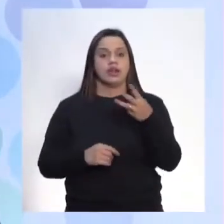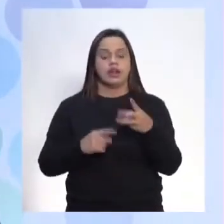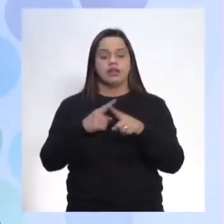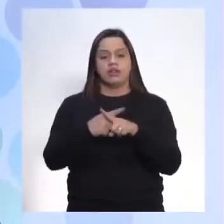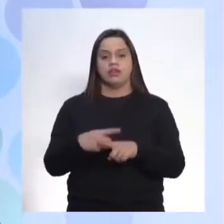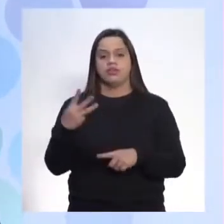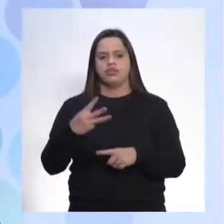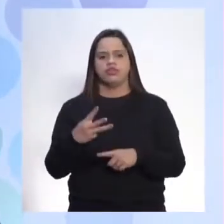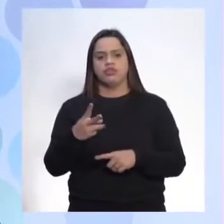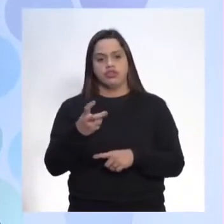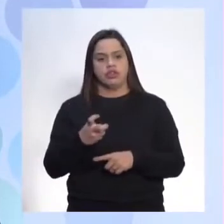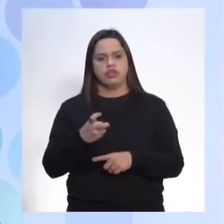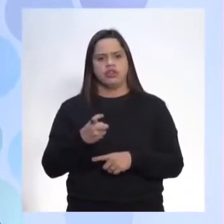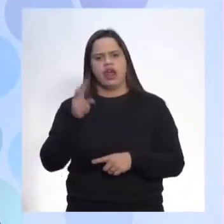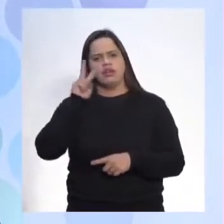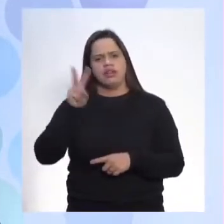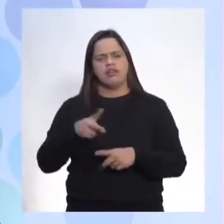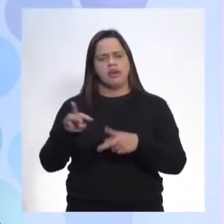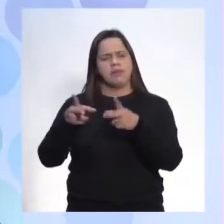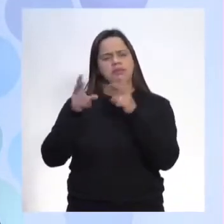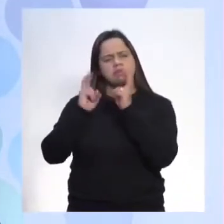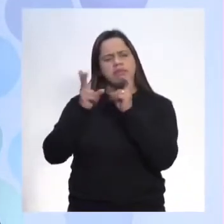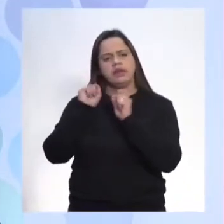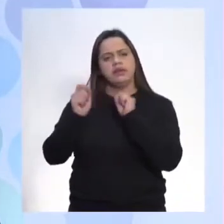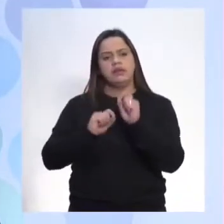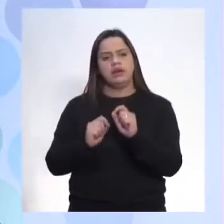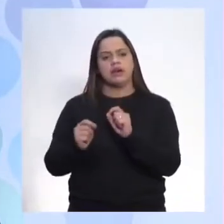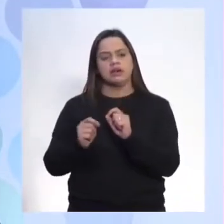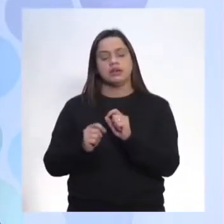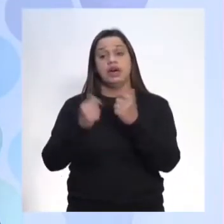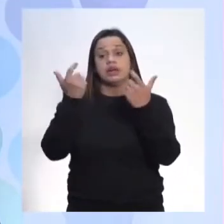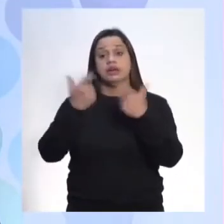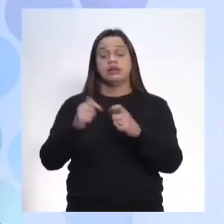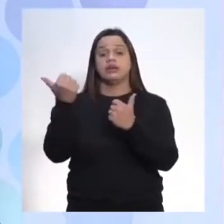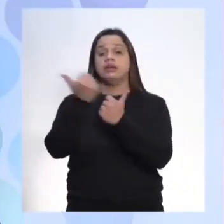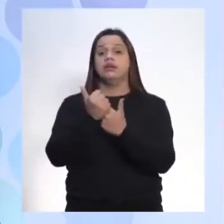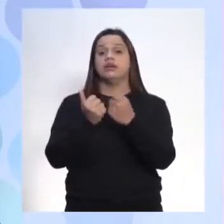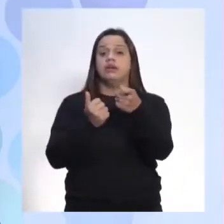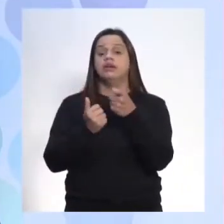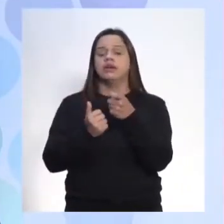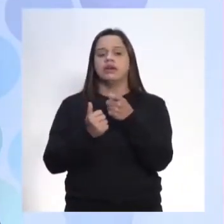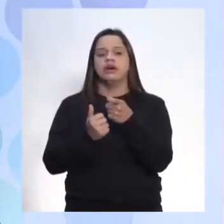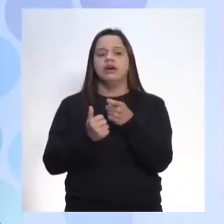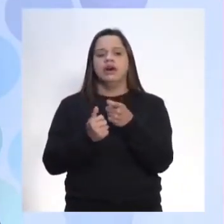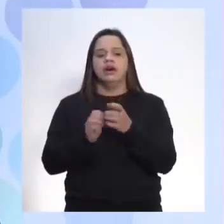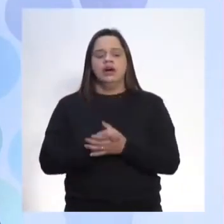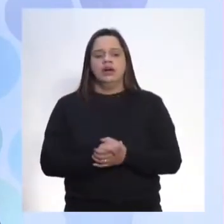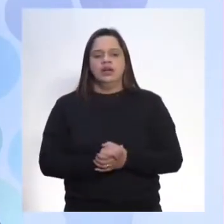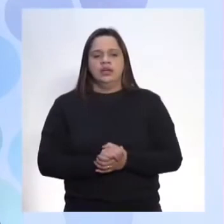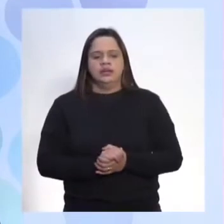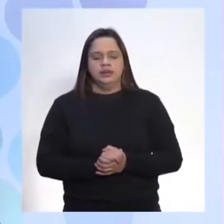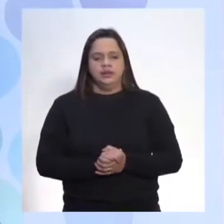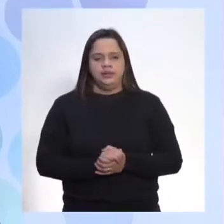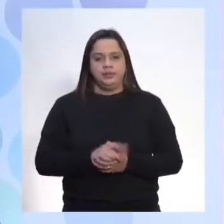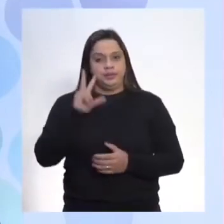que você percebeu aqui? Olha onde eu substituí o x. Aqui, no menos 1.